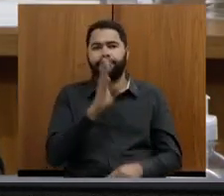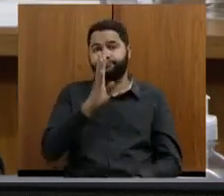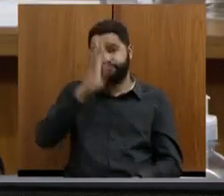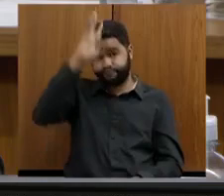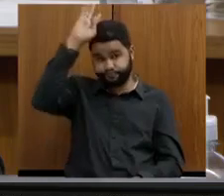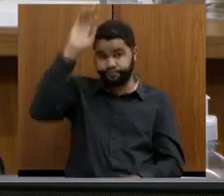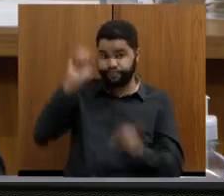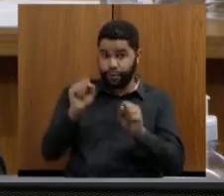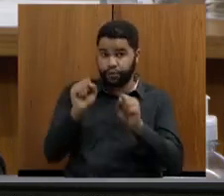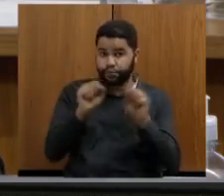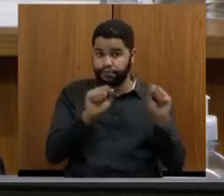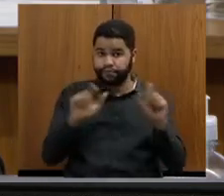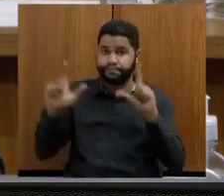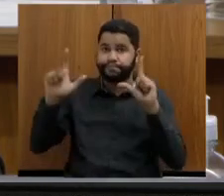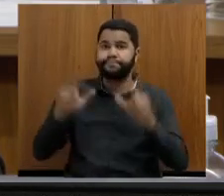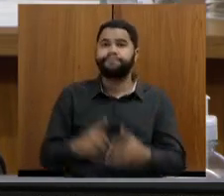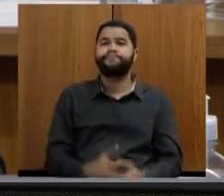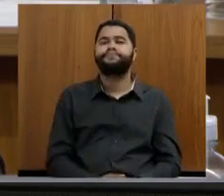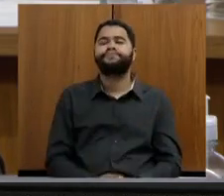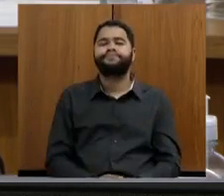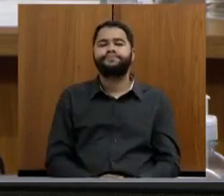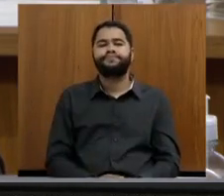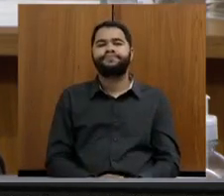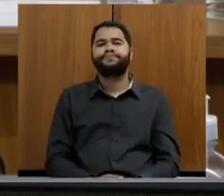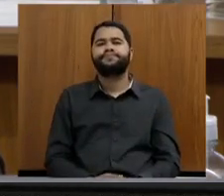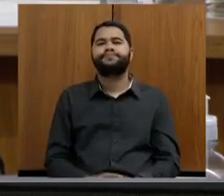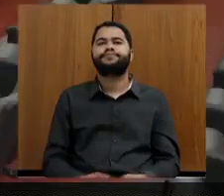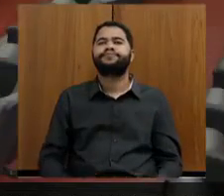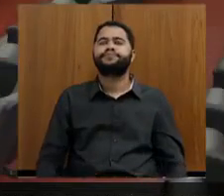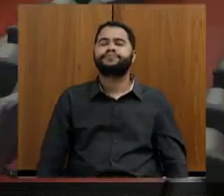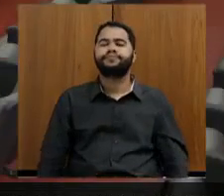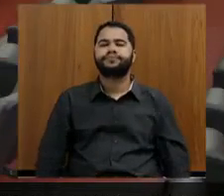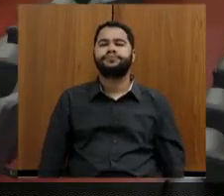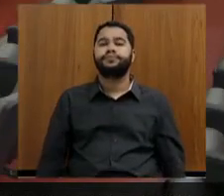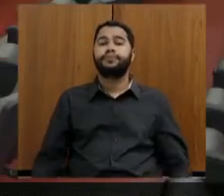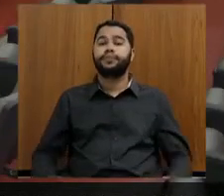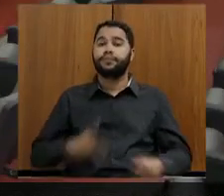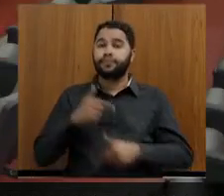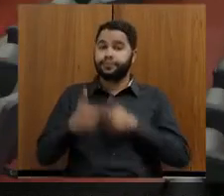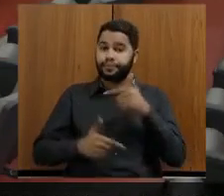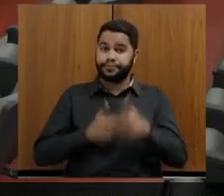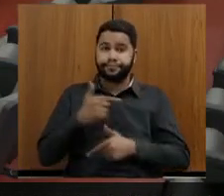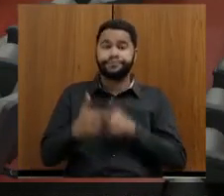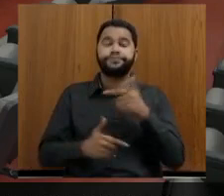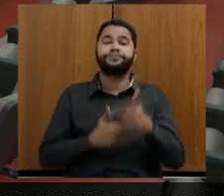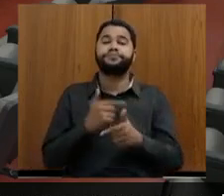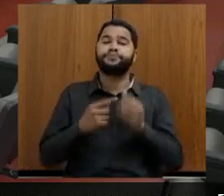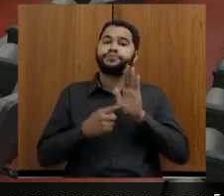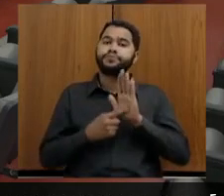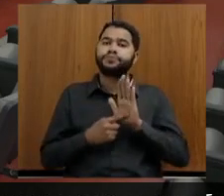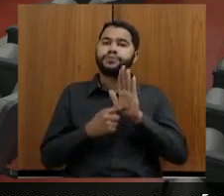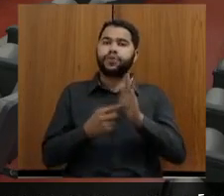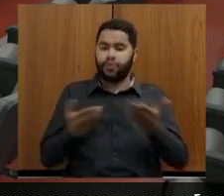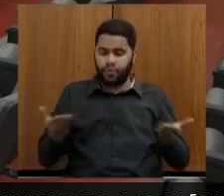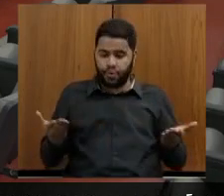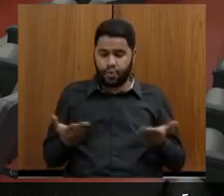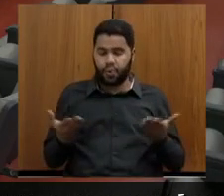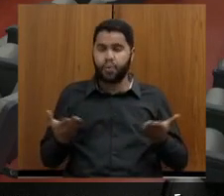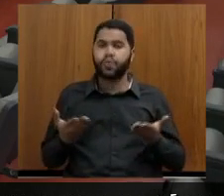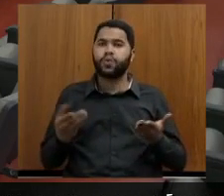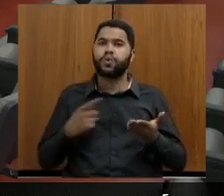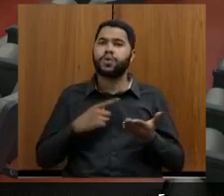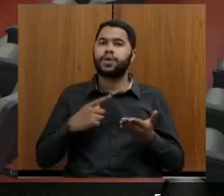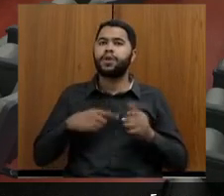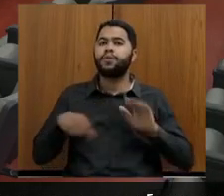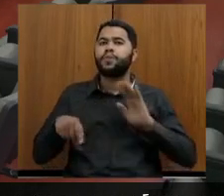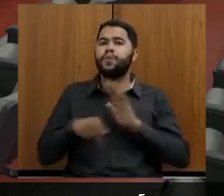podemos passar e essa retomada das atividades ela mostra aqui hoje nós temos